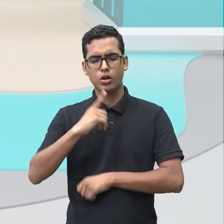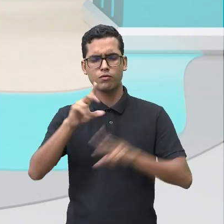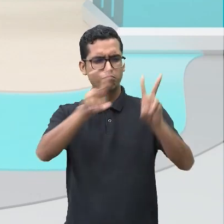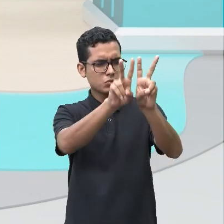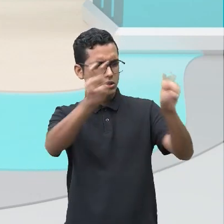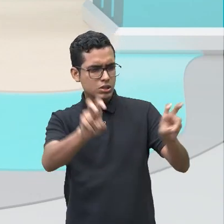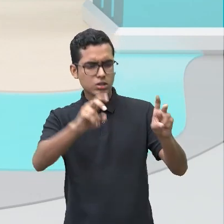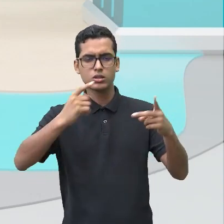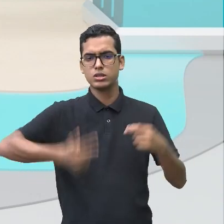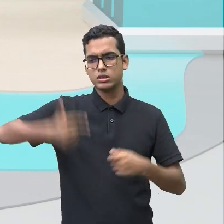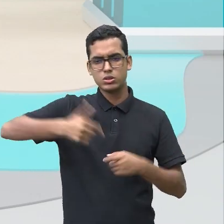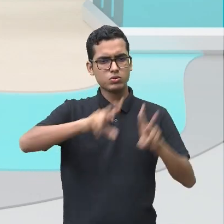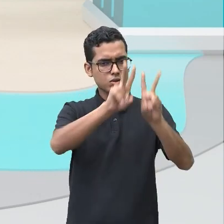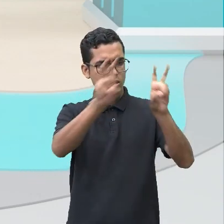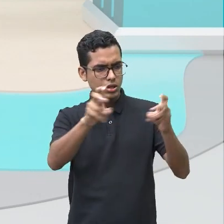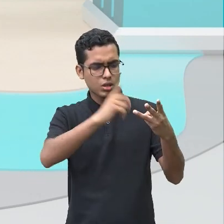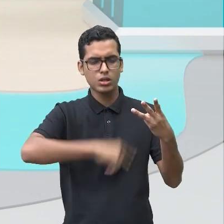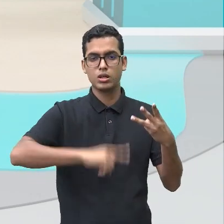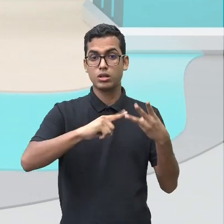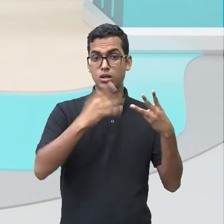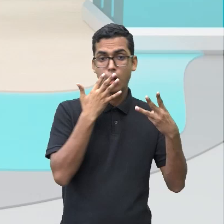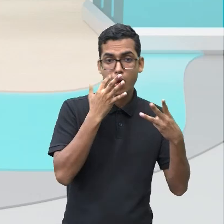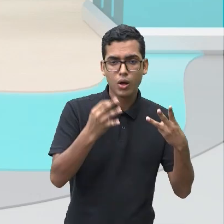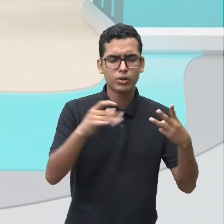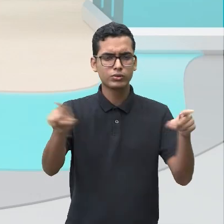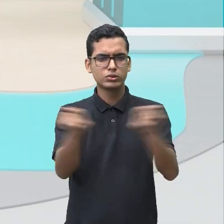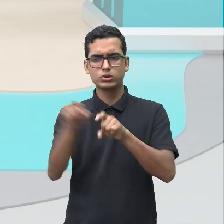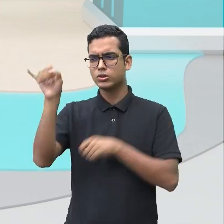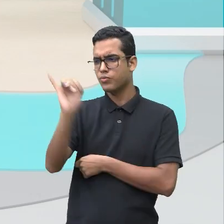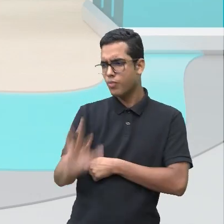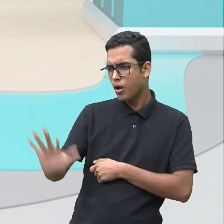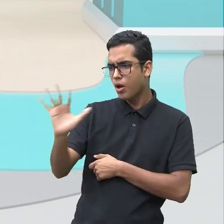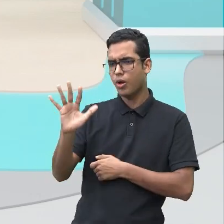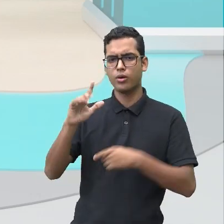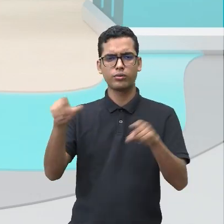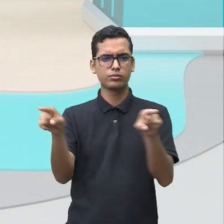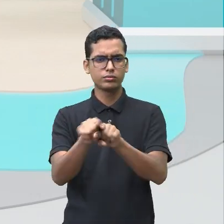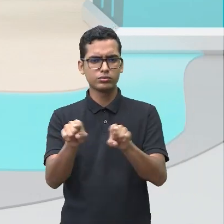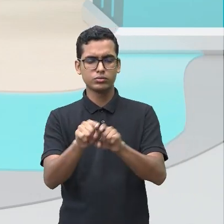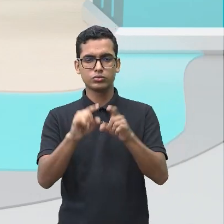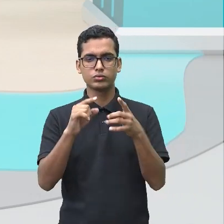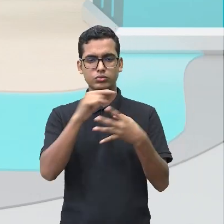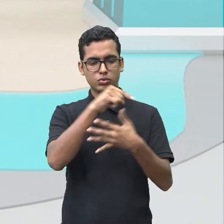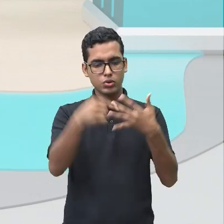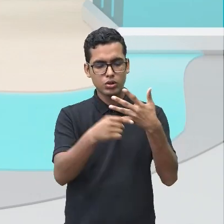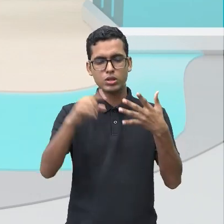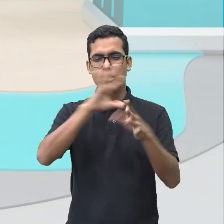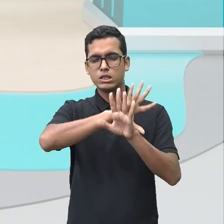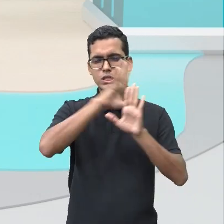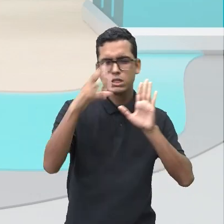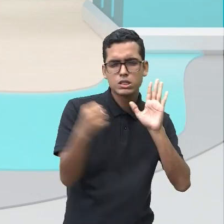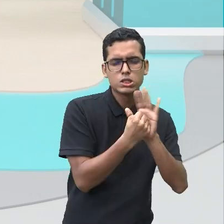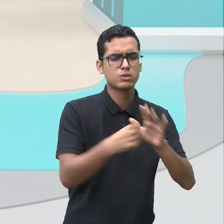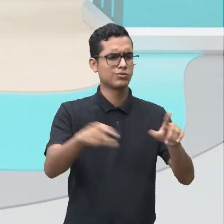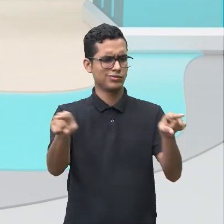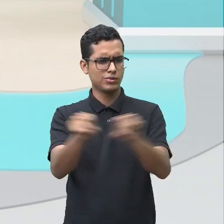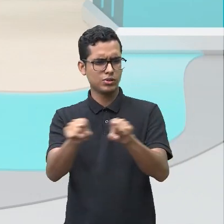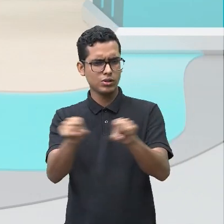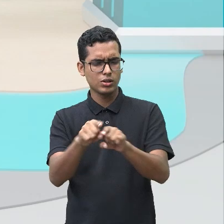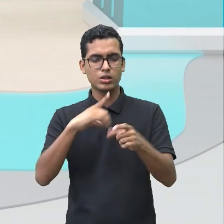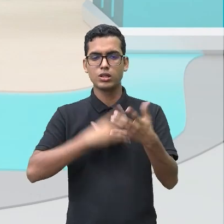título, subtítulo, prestem atenção na imagem, em todos os símbolos que tem ali também,